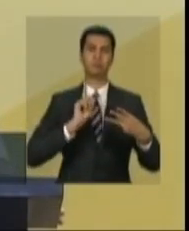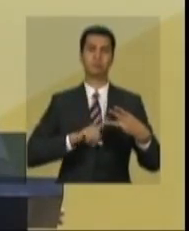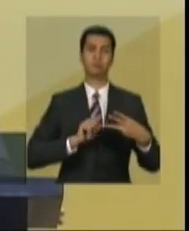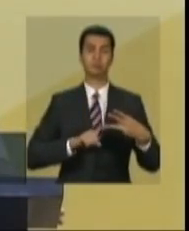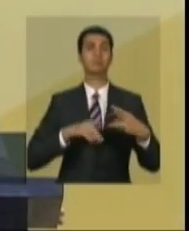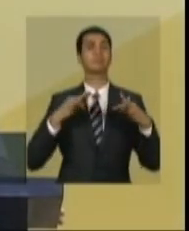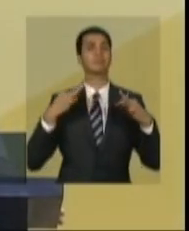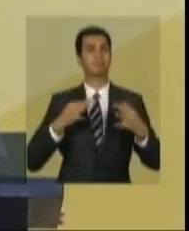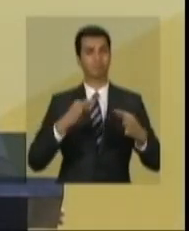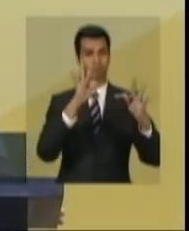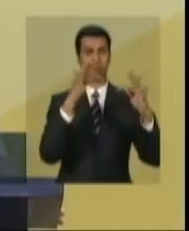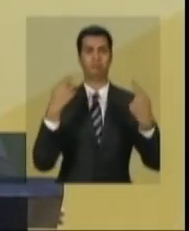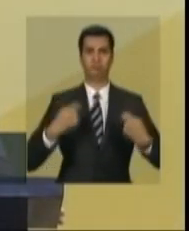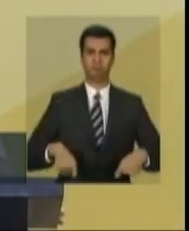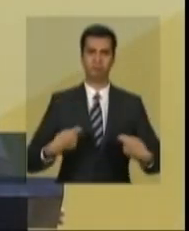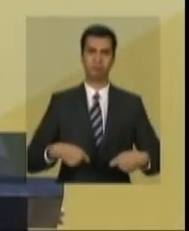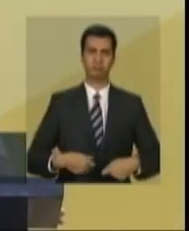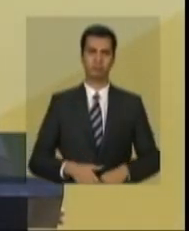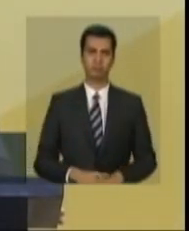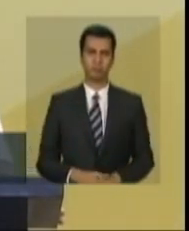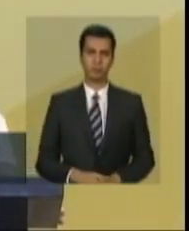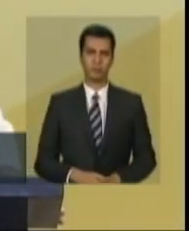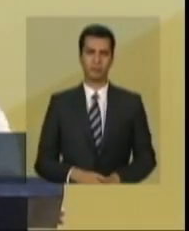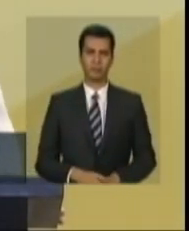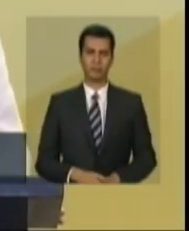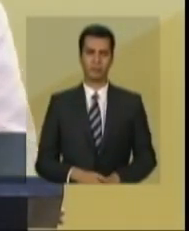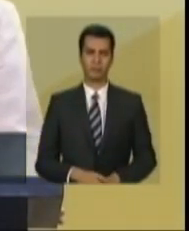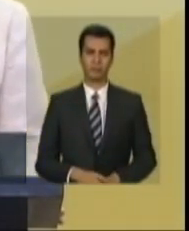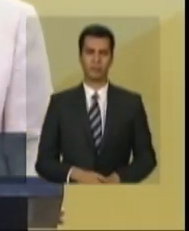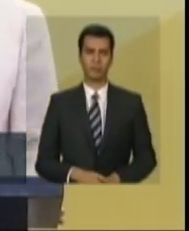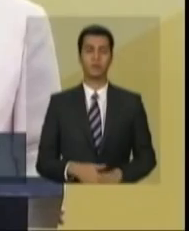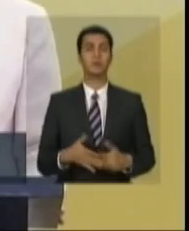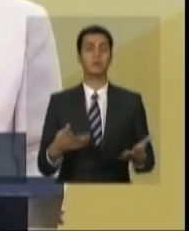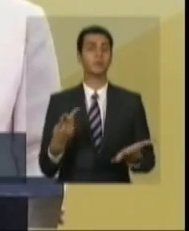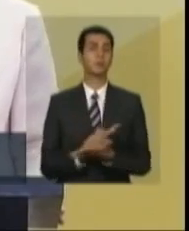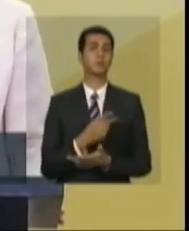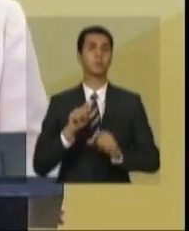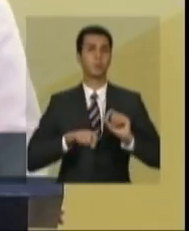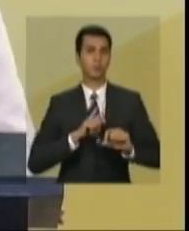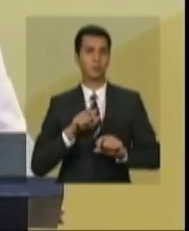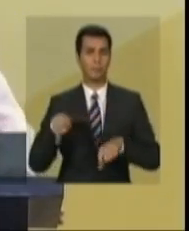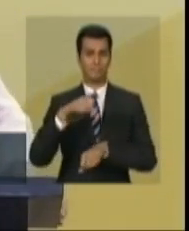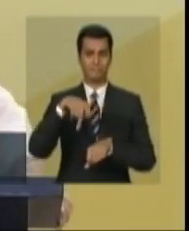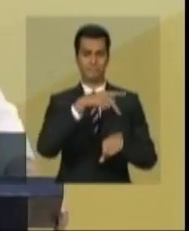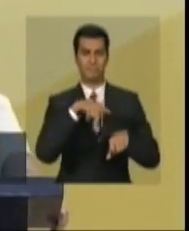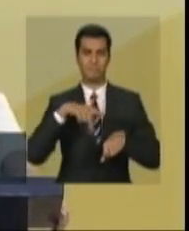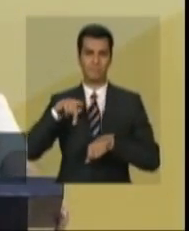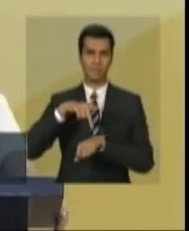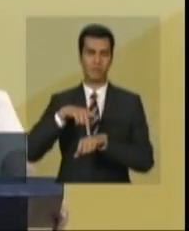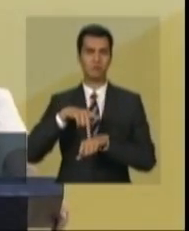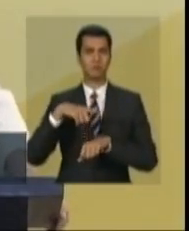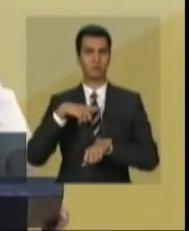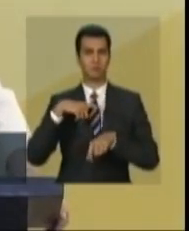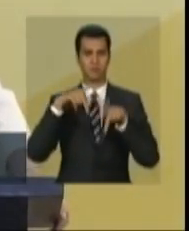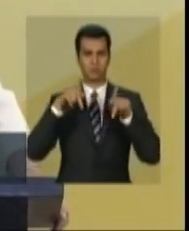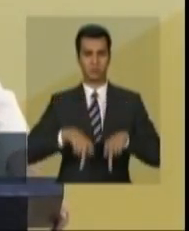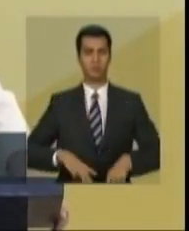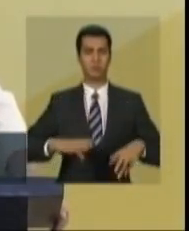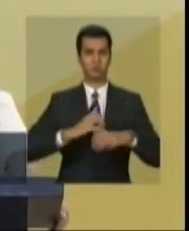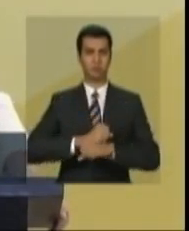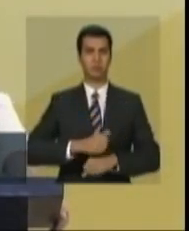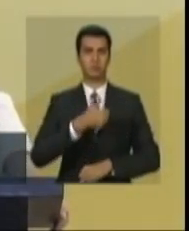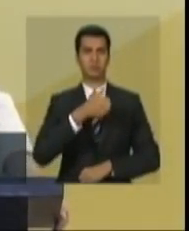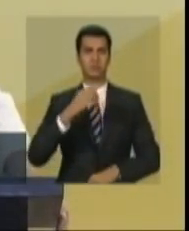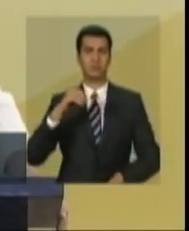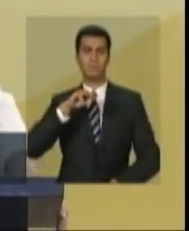acaso, dos países com mais de 100 milhões de habitantes, o Brasil é o único do